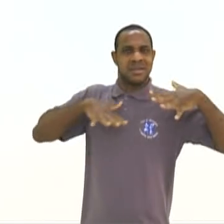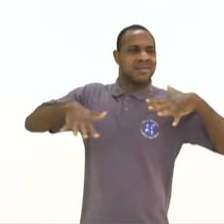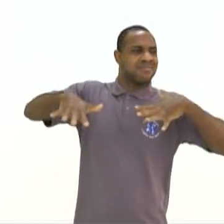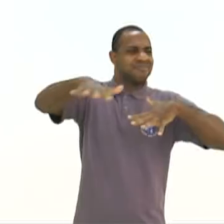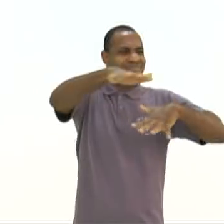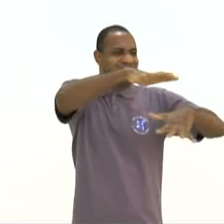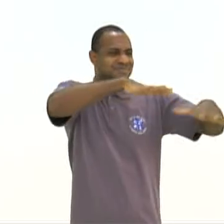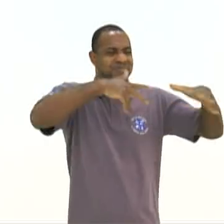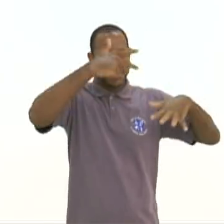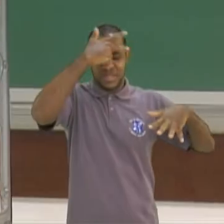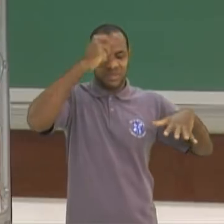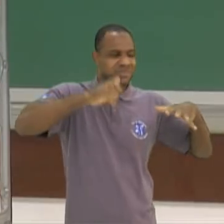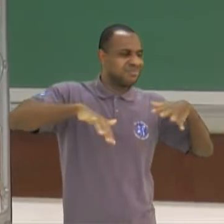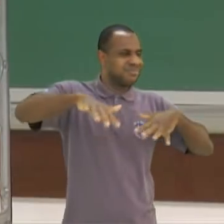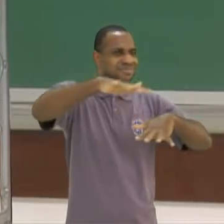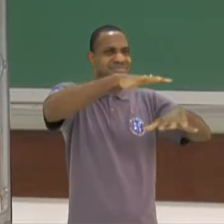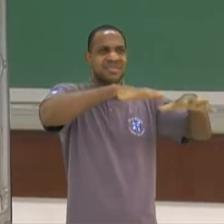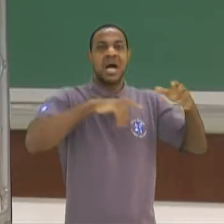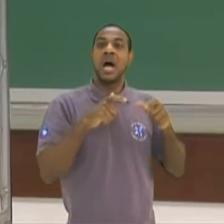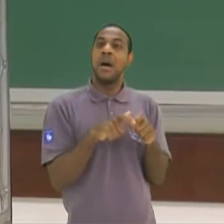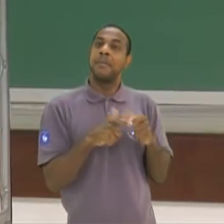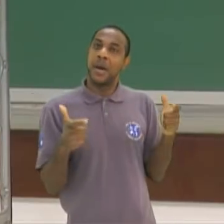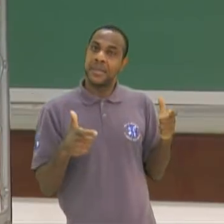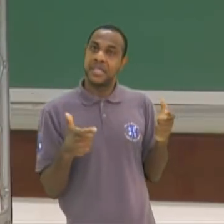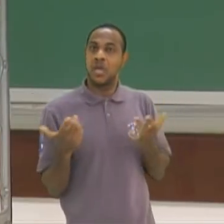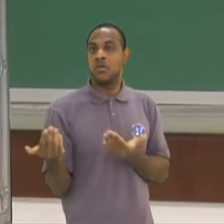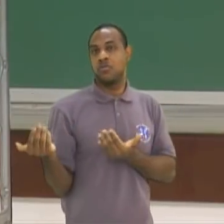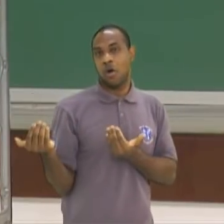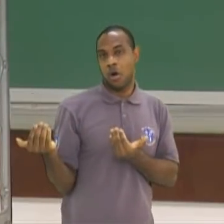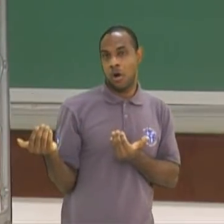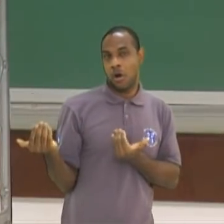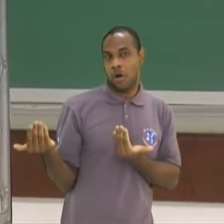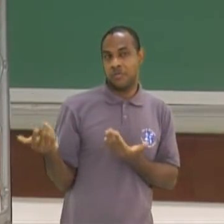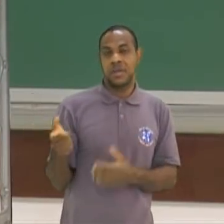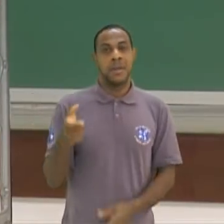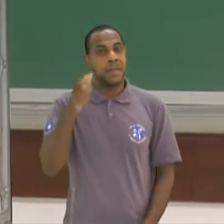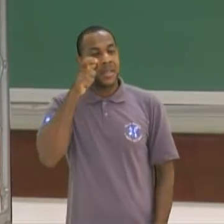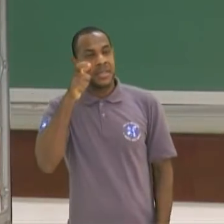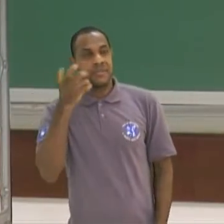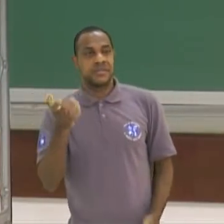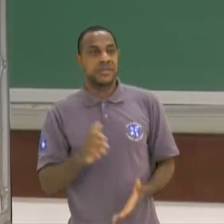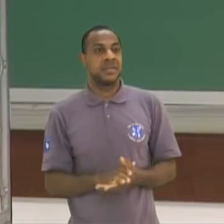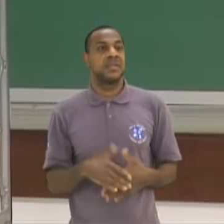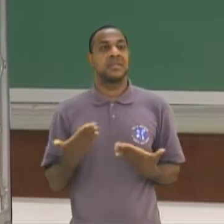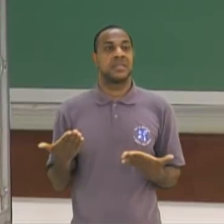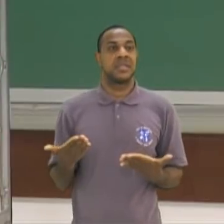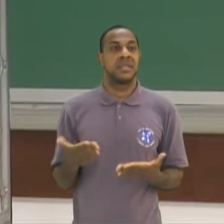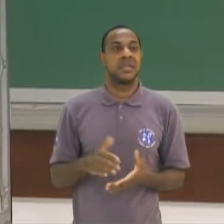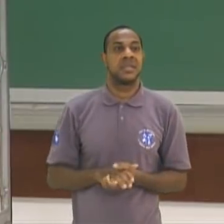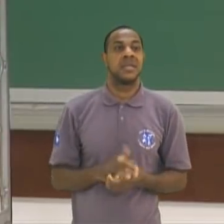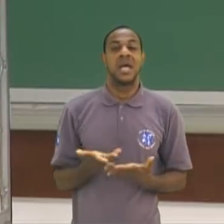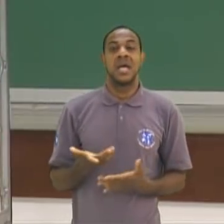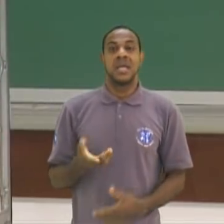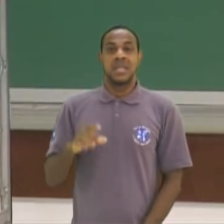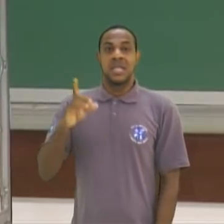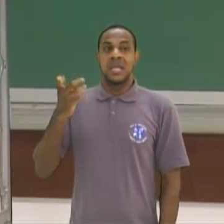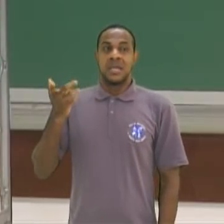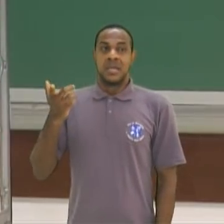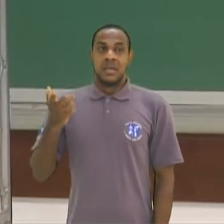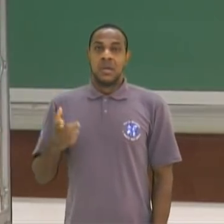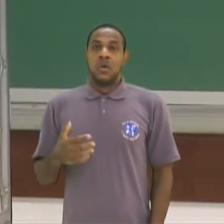de milhares de pessoas, a maioria mais jovens, então, para assistir esse show. E agentes da chamada linha dura